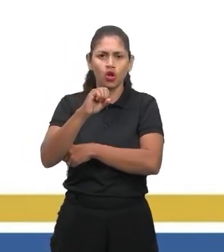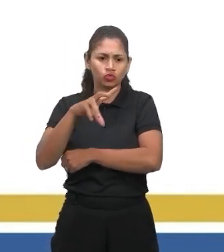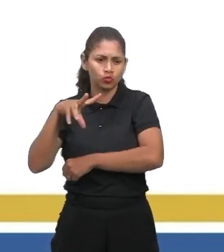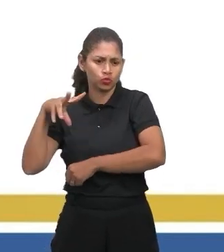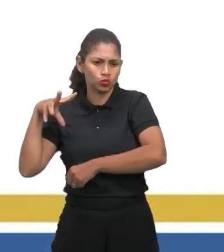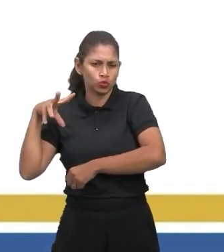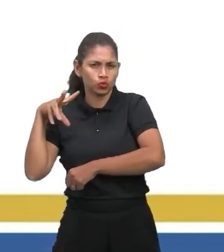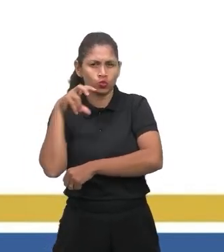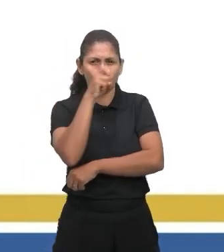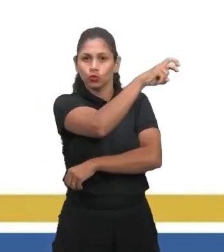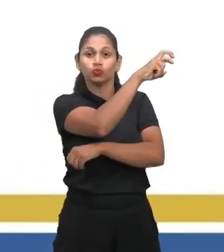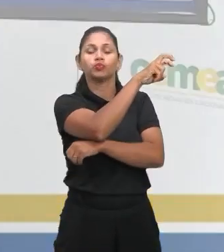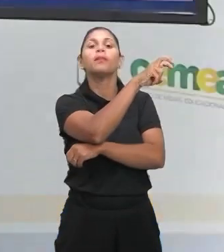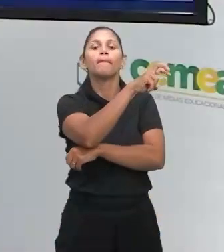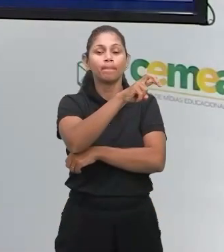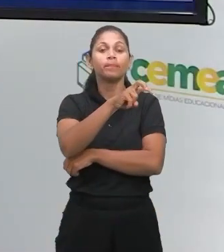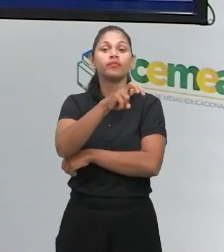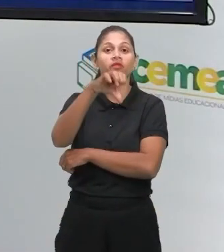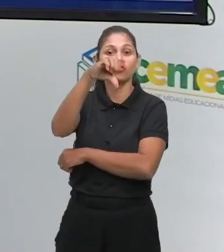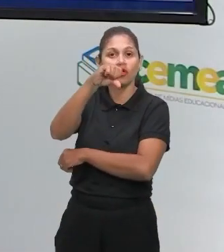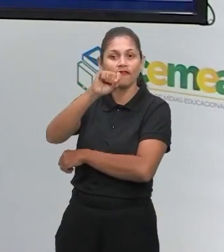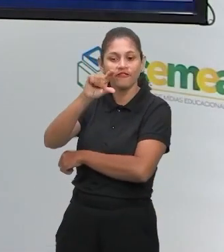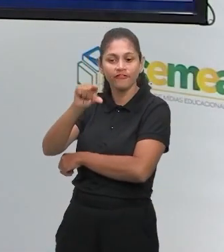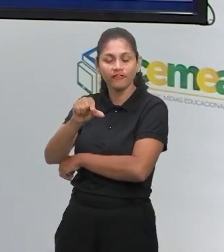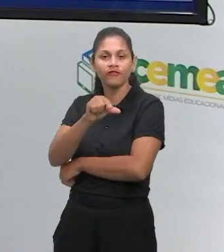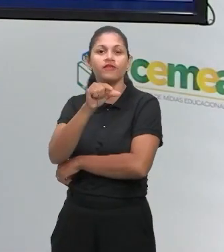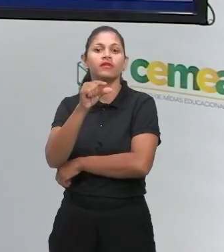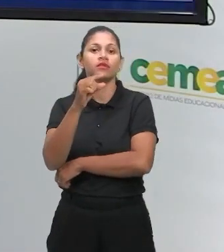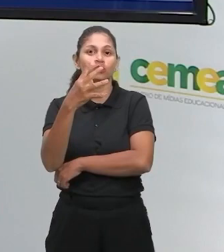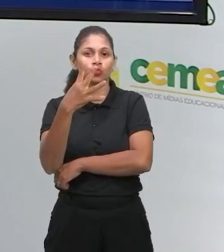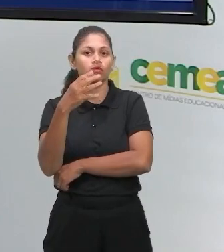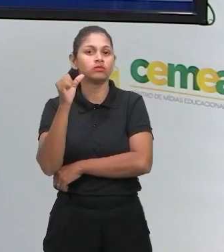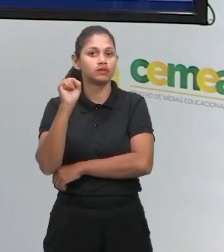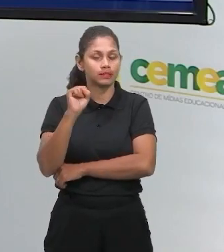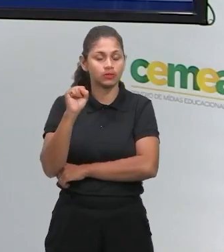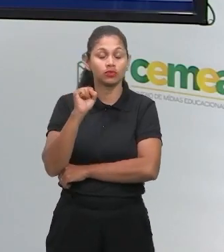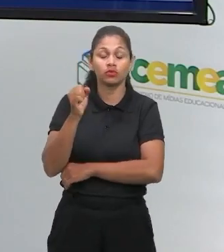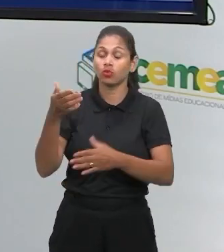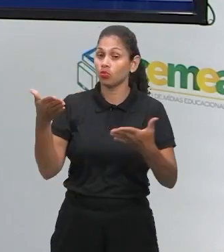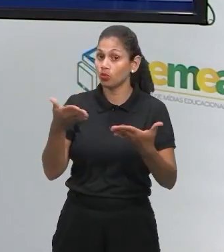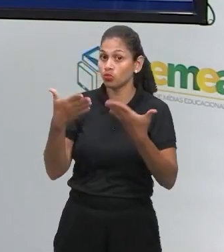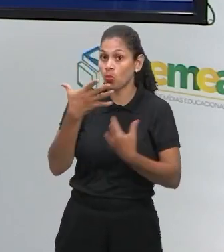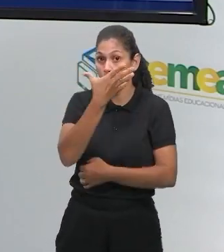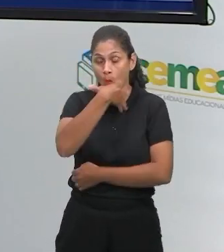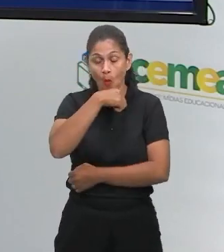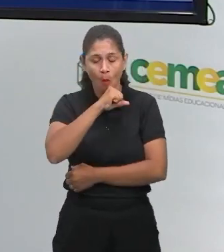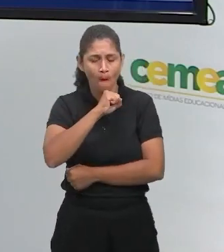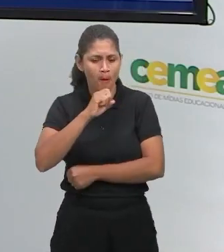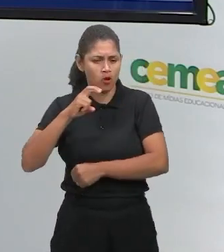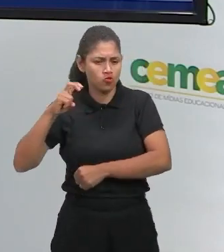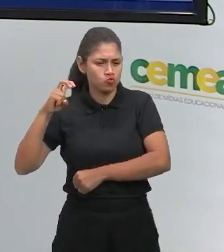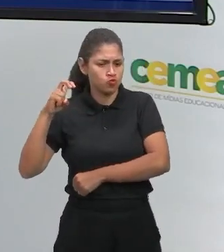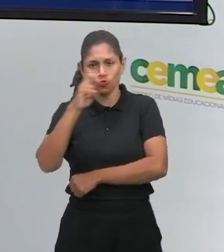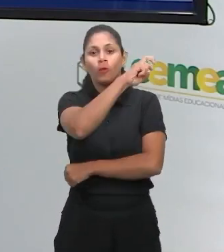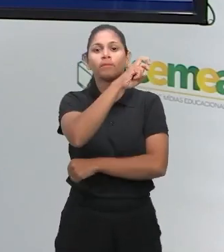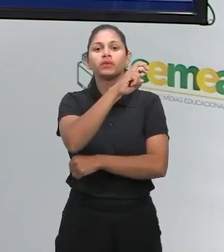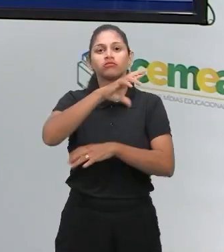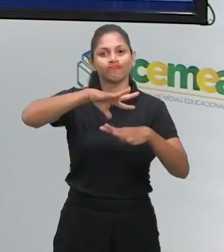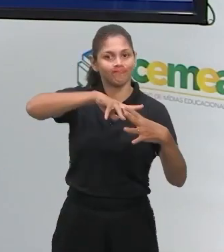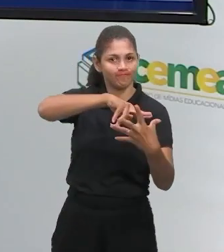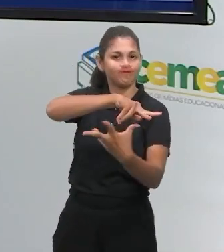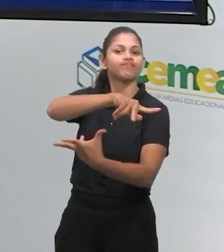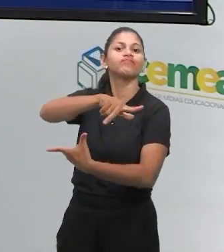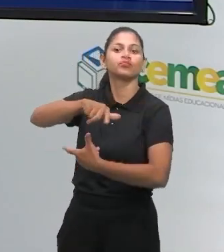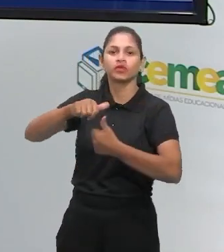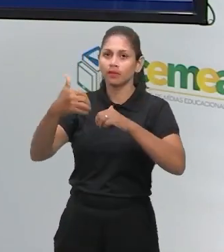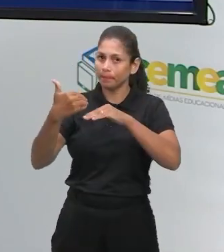9,94 segundos, né? Hoje considerado aí o homem mais rápido do mundo. Então, o Usain Bolt ele quebrou esse recorde e a gente observa